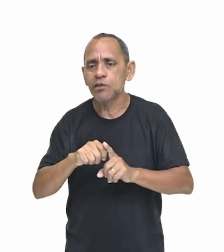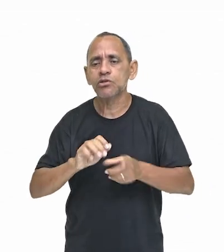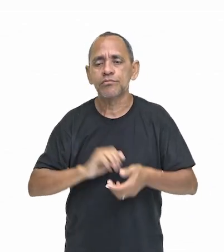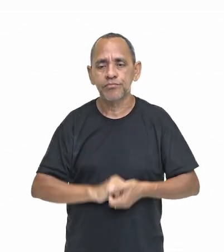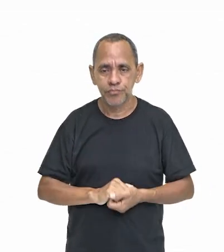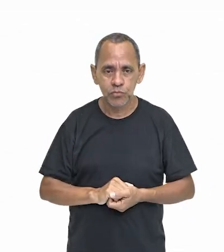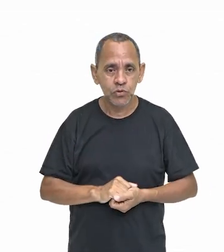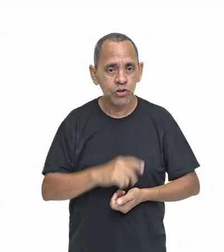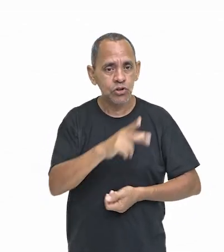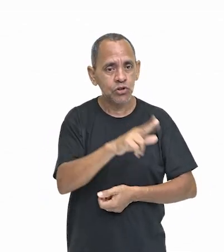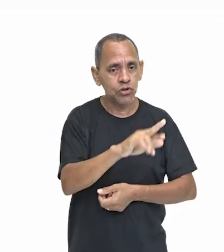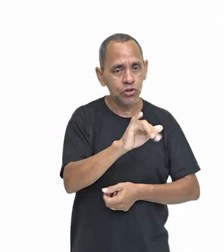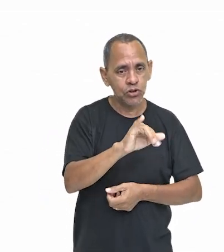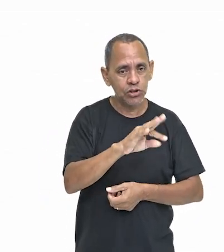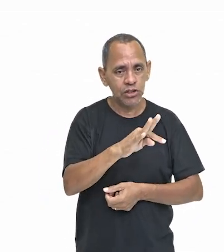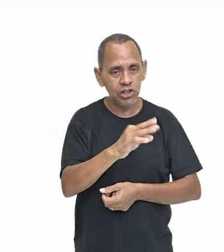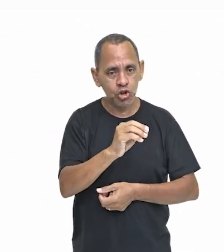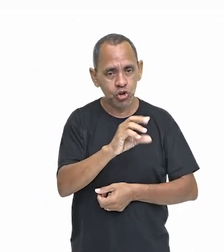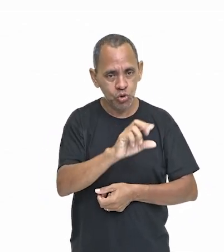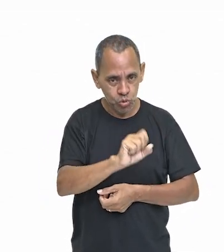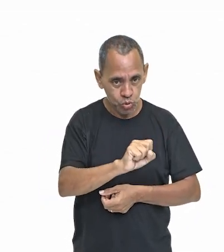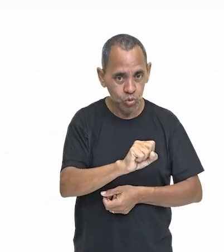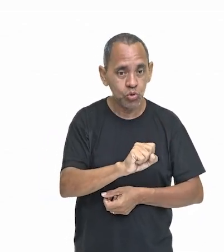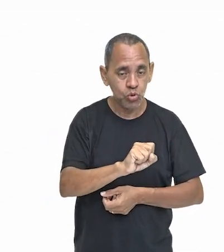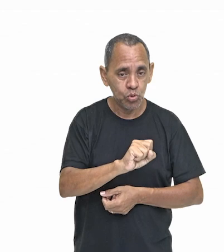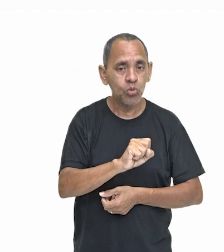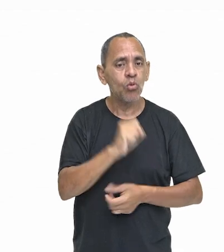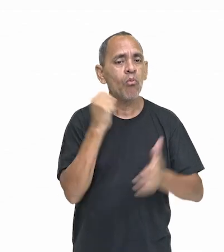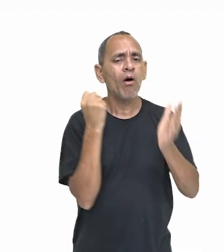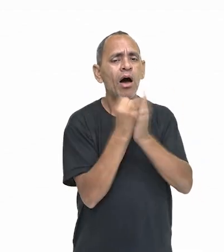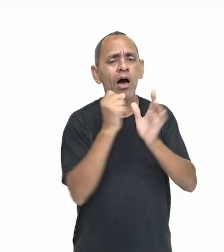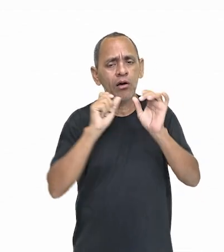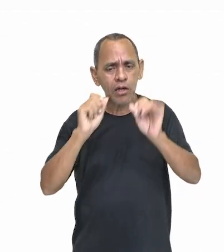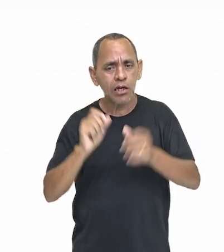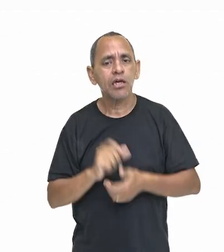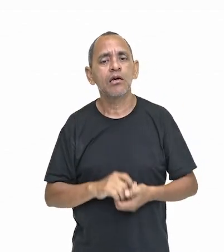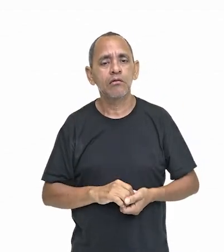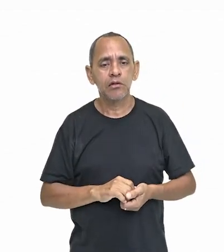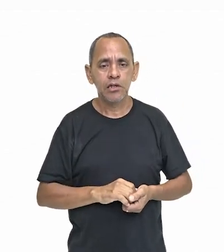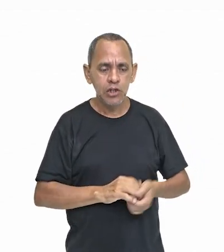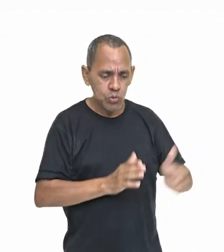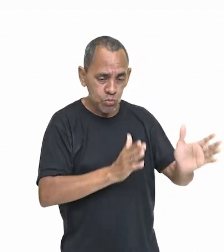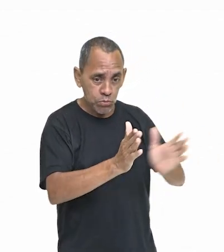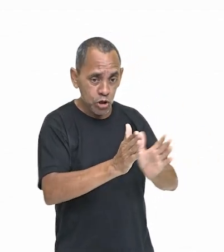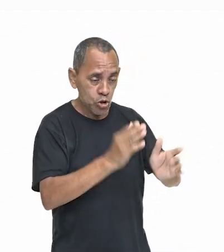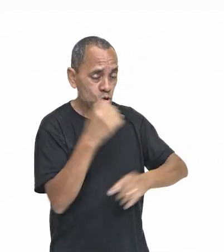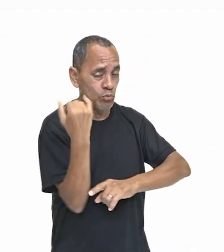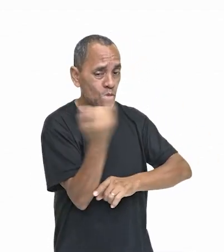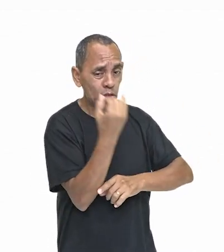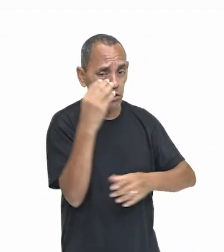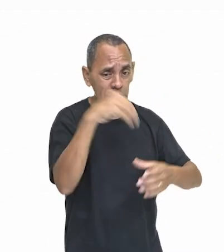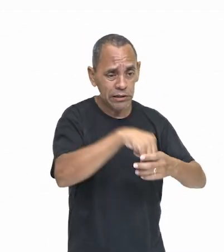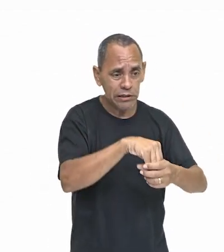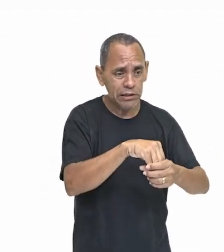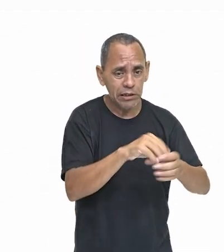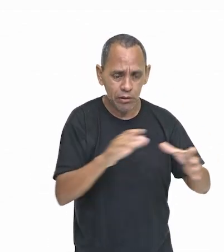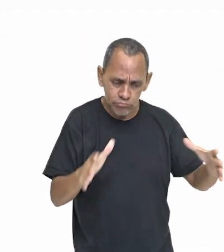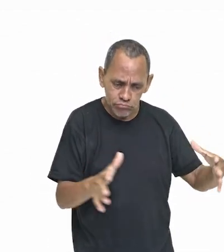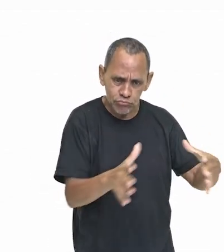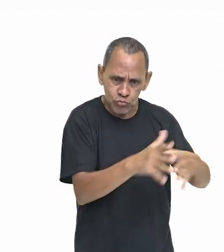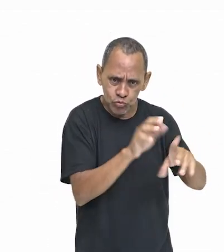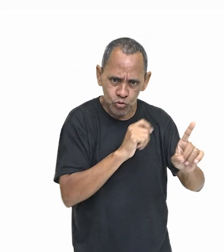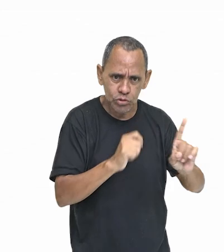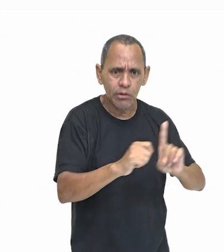esses momentos muito importantes das pessoas naquele grupo social. Um exemplo muito claro e